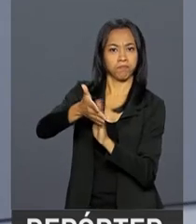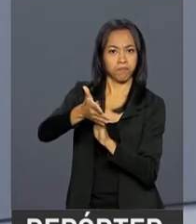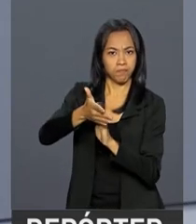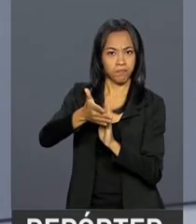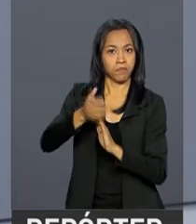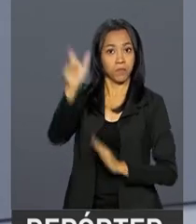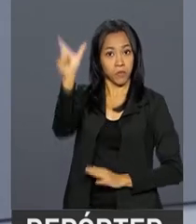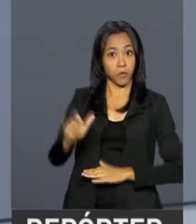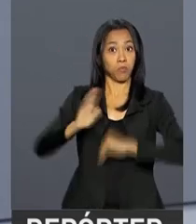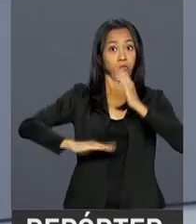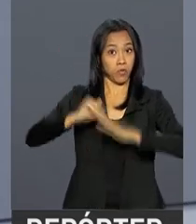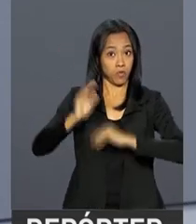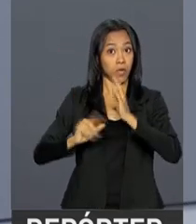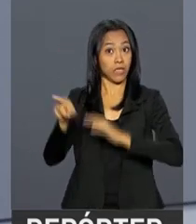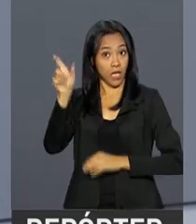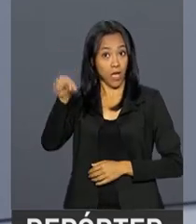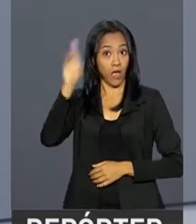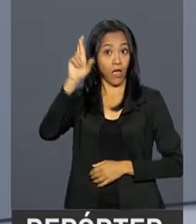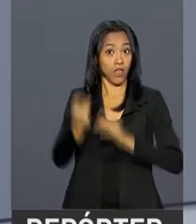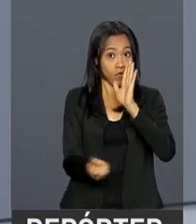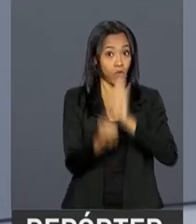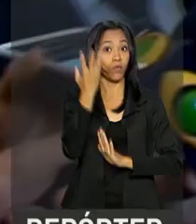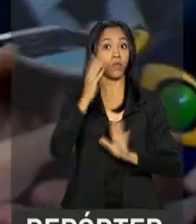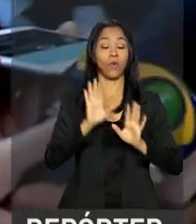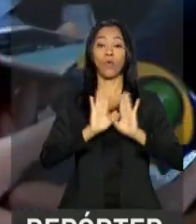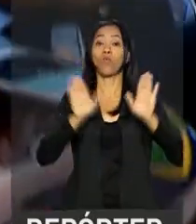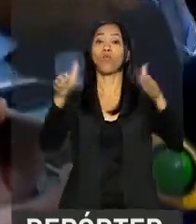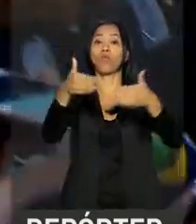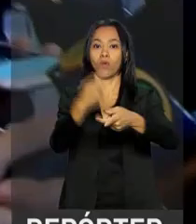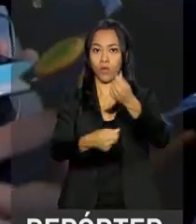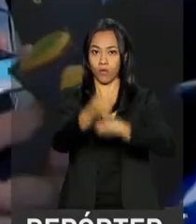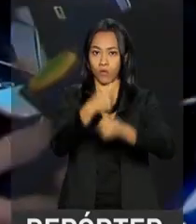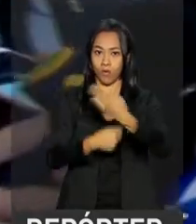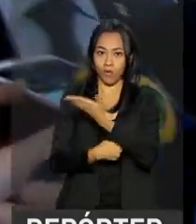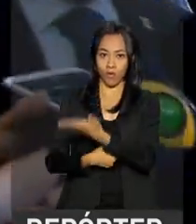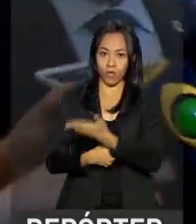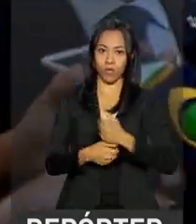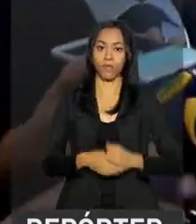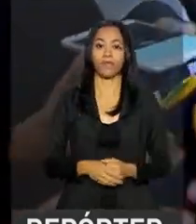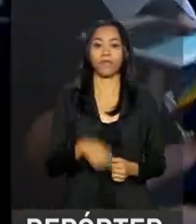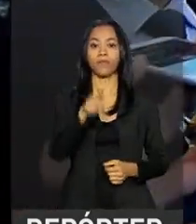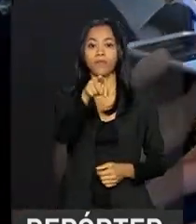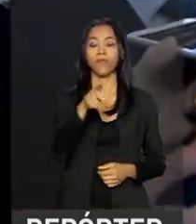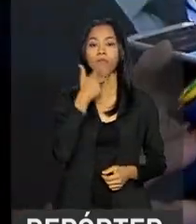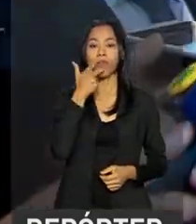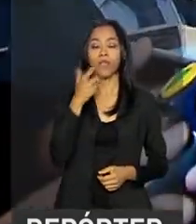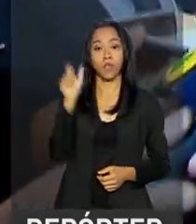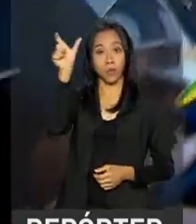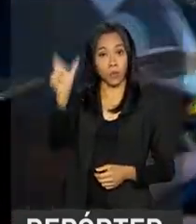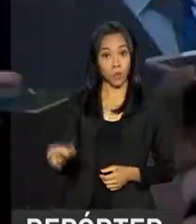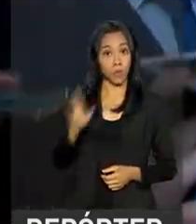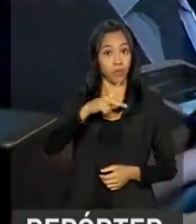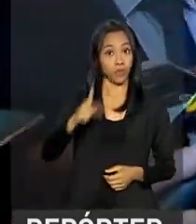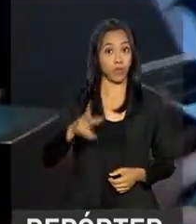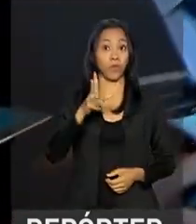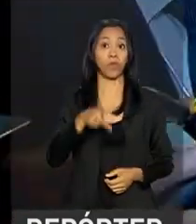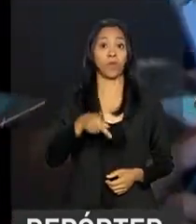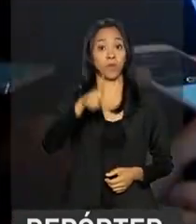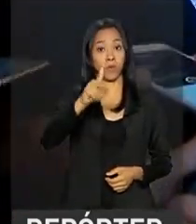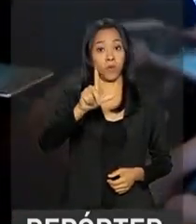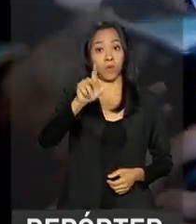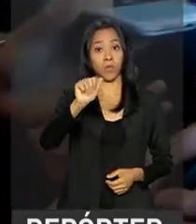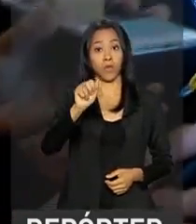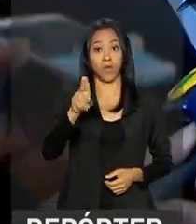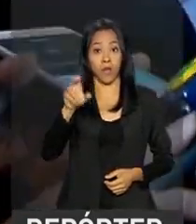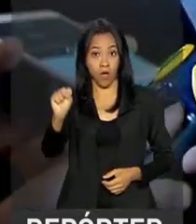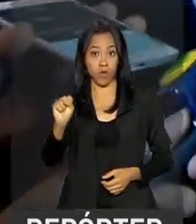Klaus Schwab, o fundador do Fórum Econômico. O professor Klaus Schwab fez um elogio extraordinário